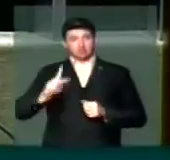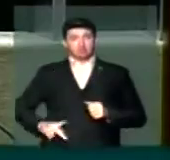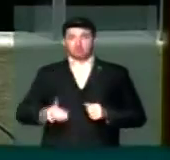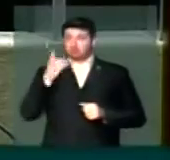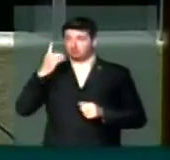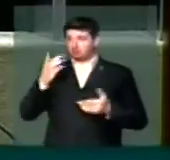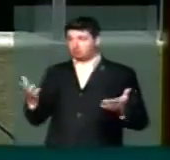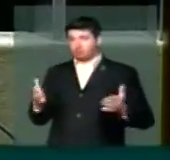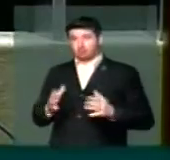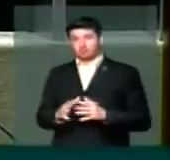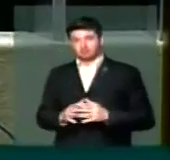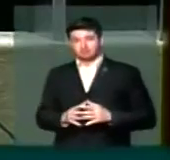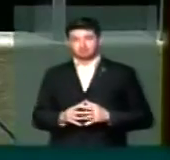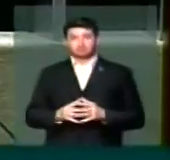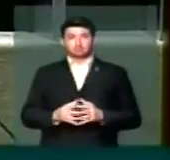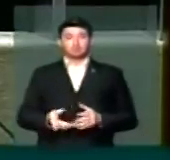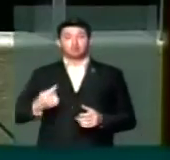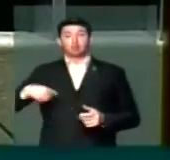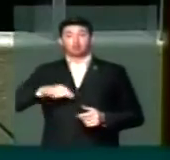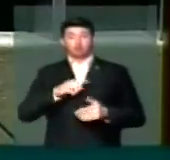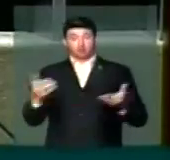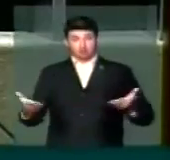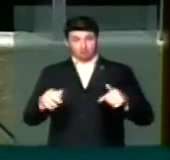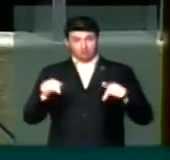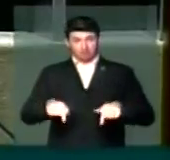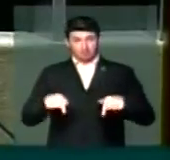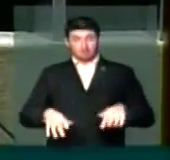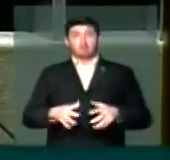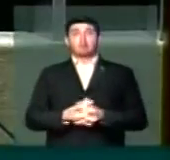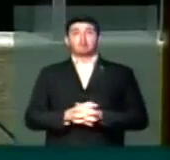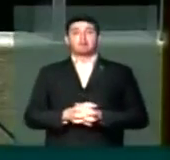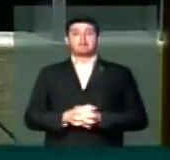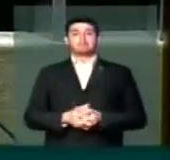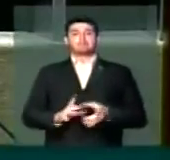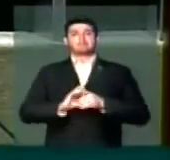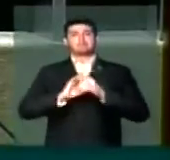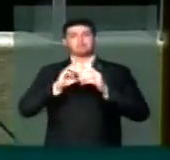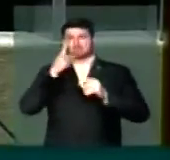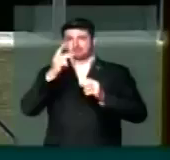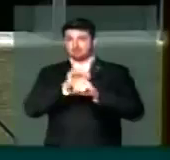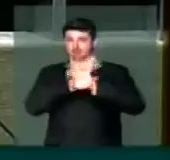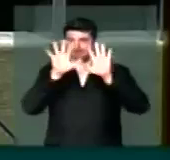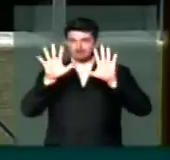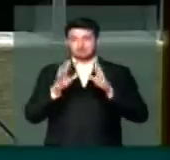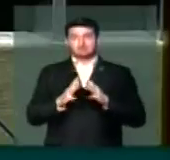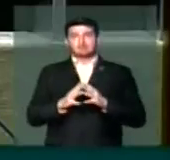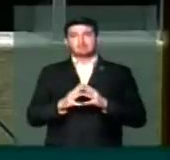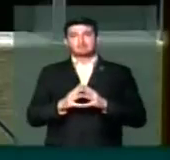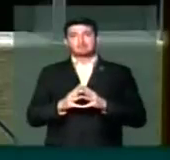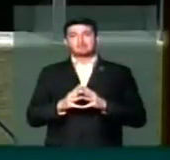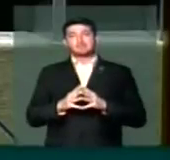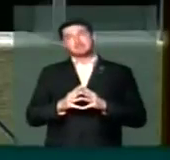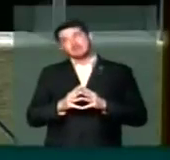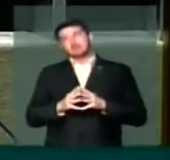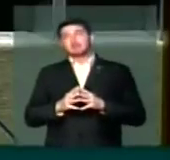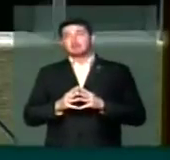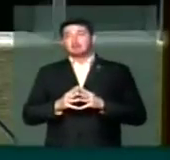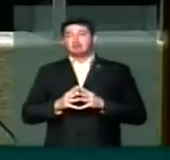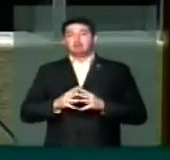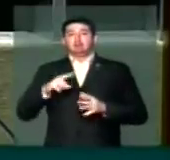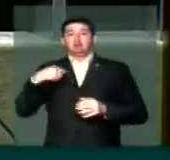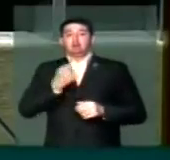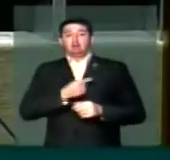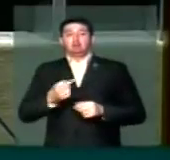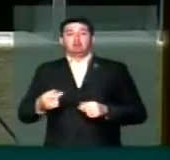senhores deputados, nós queremos, nesse momento, deixar bem claro que